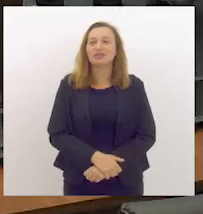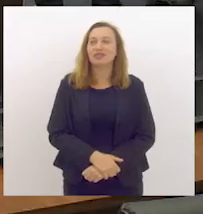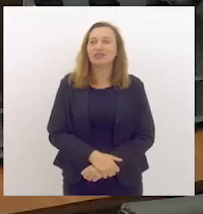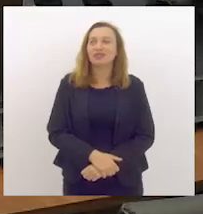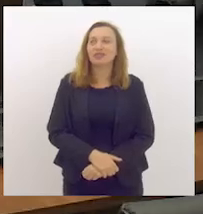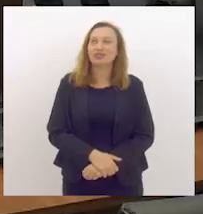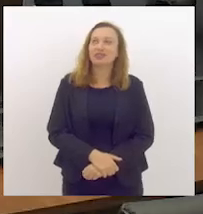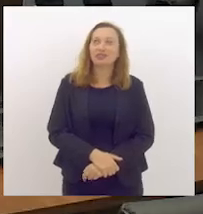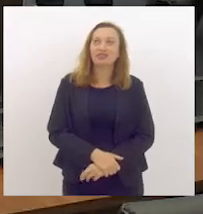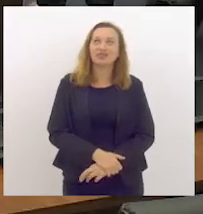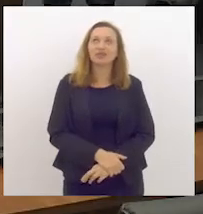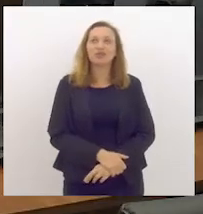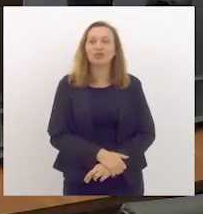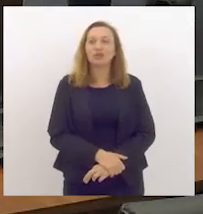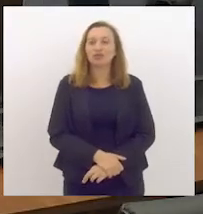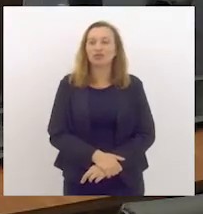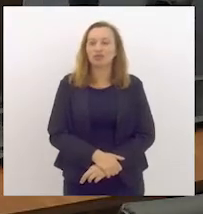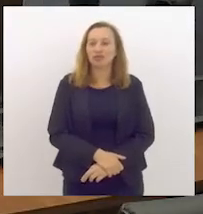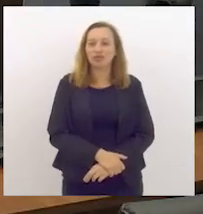discutir